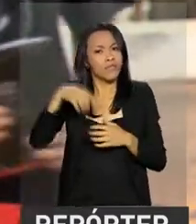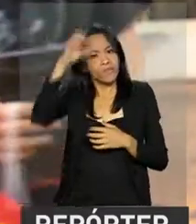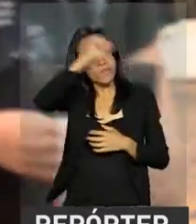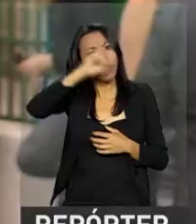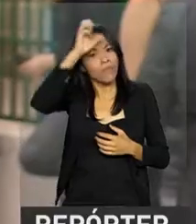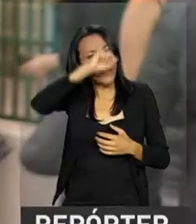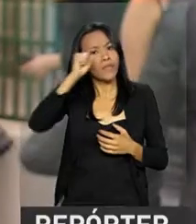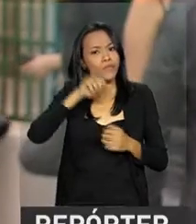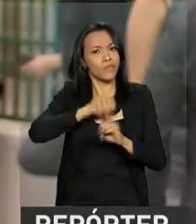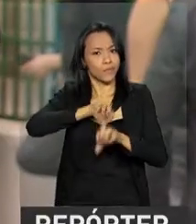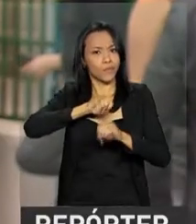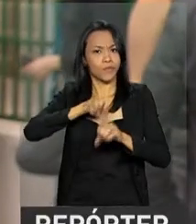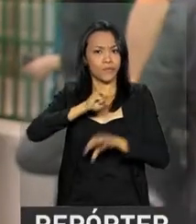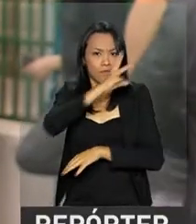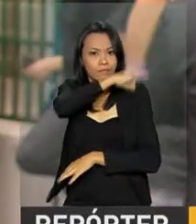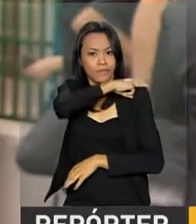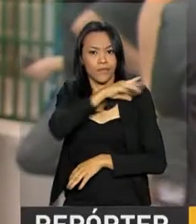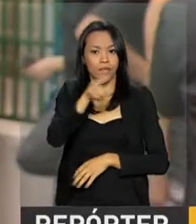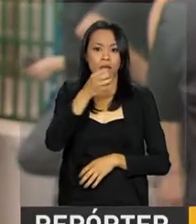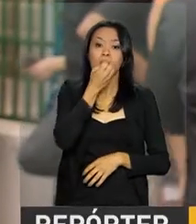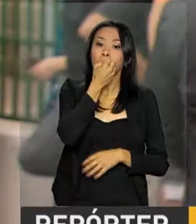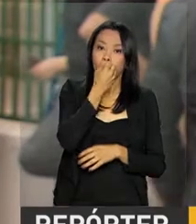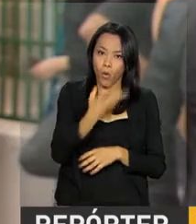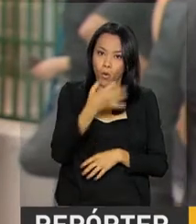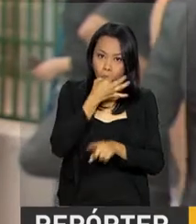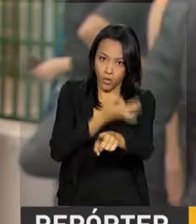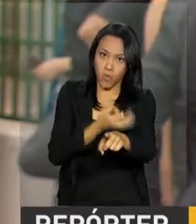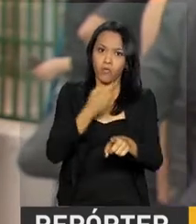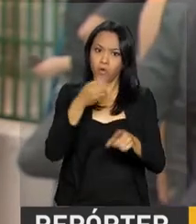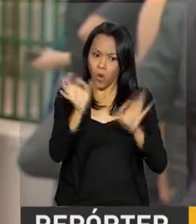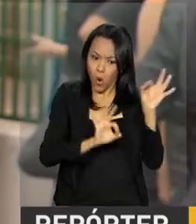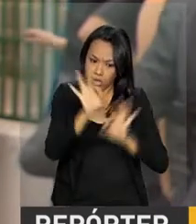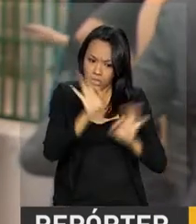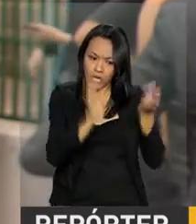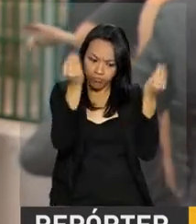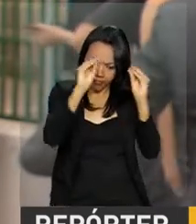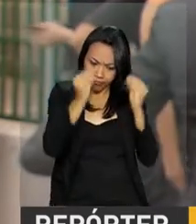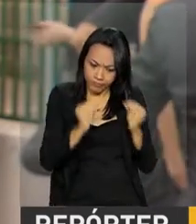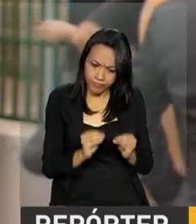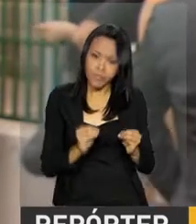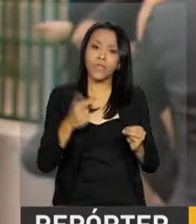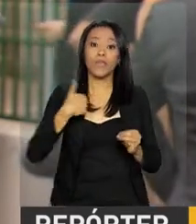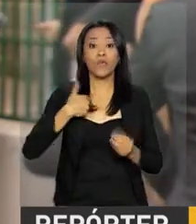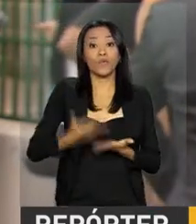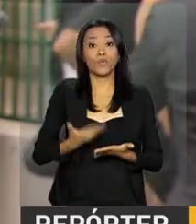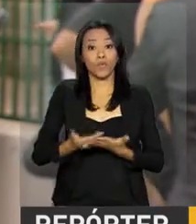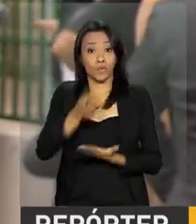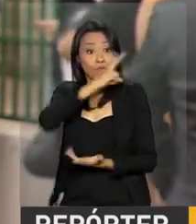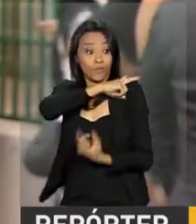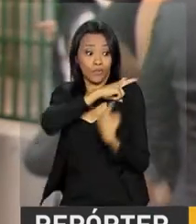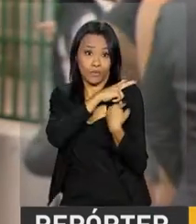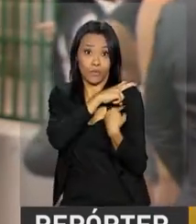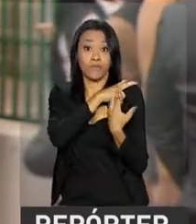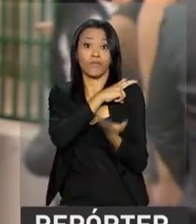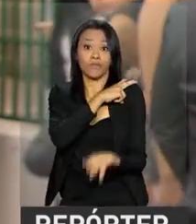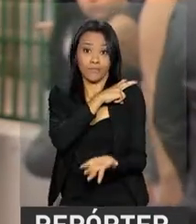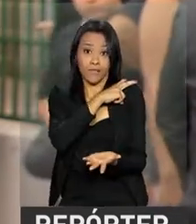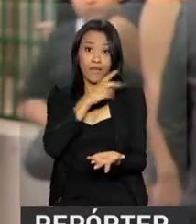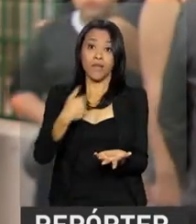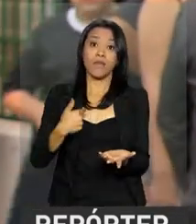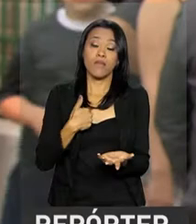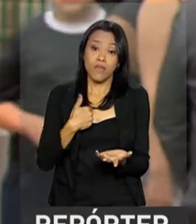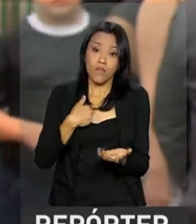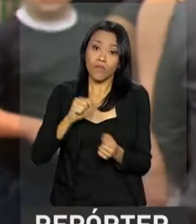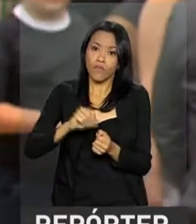as questões foram bem elaborados é difícil entendimento pelo fato de estar no 2º ano do ensino médio e eu tô fazendo